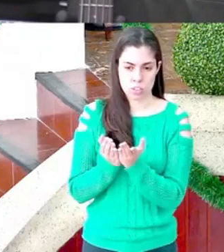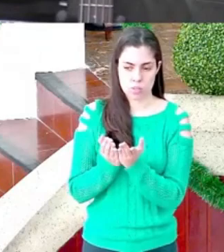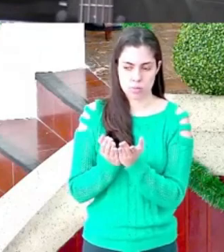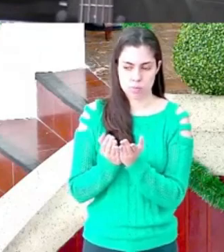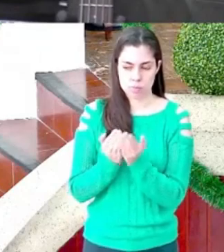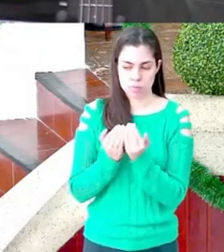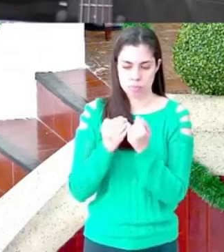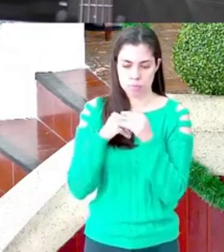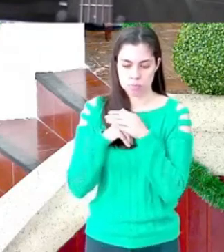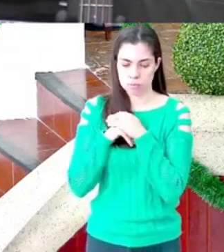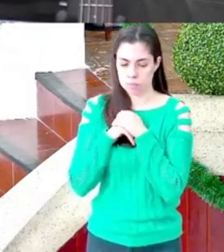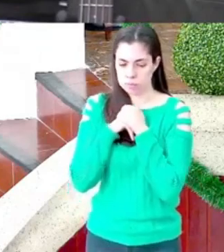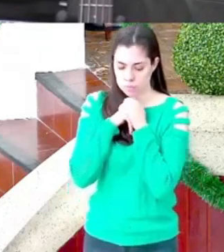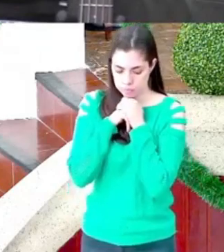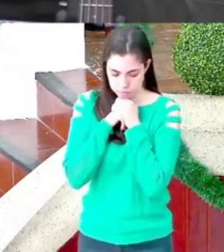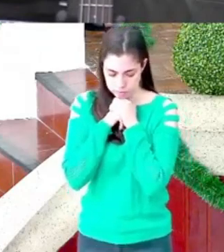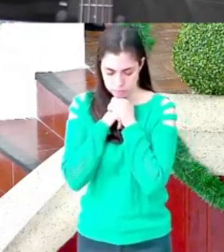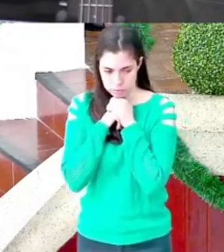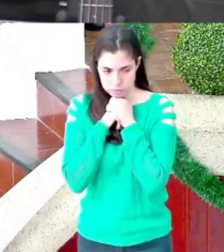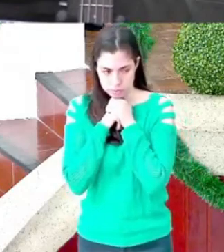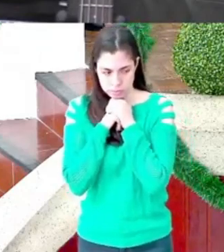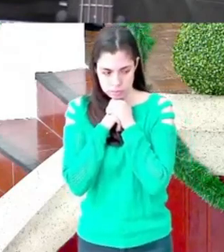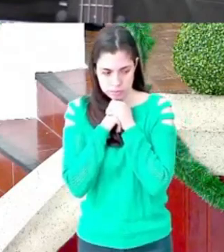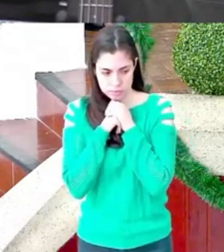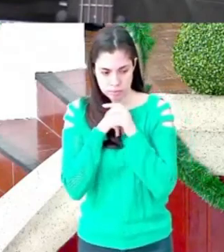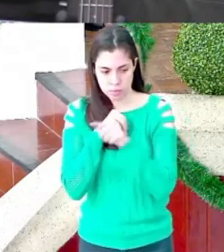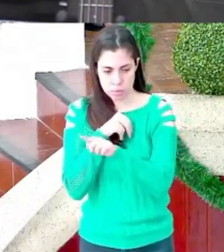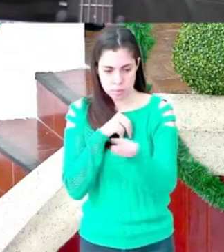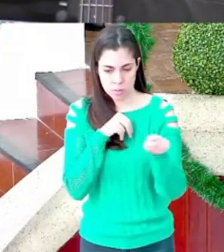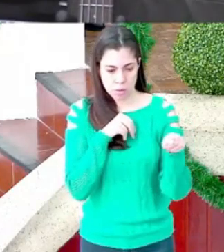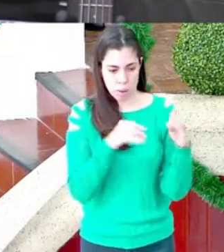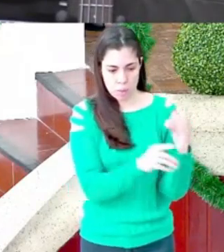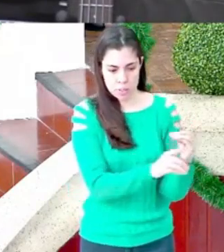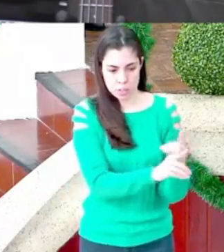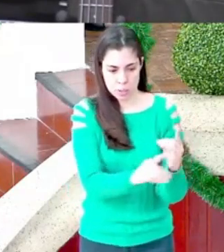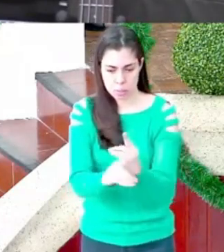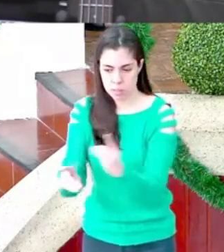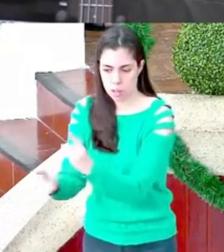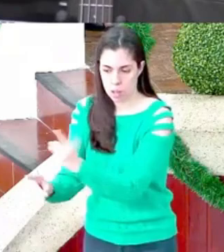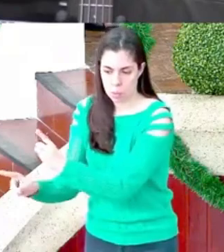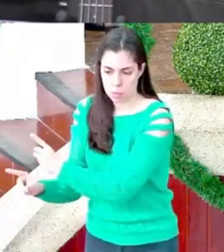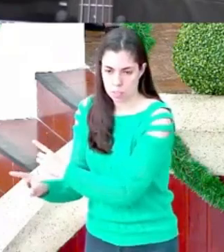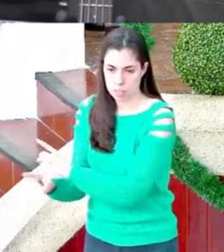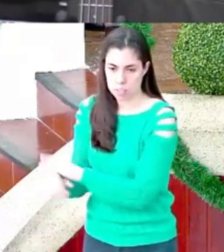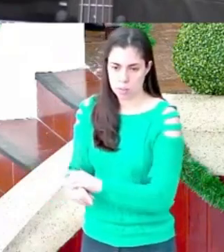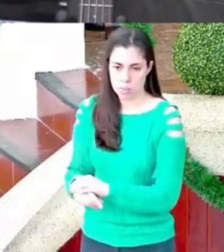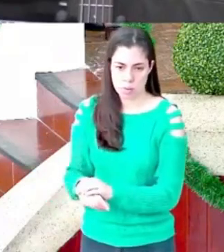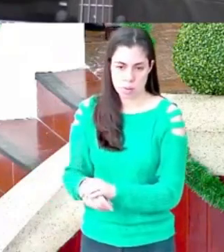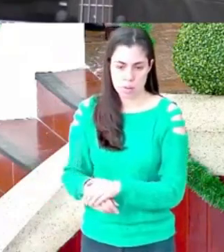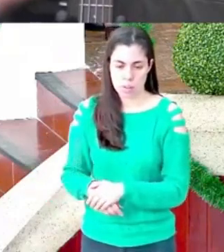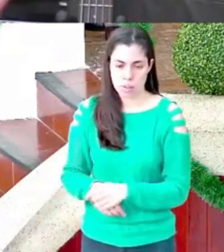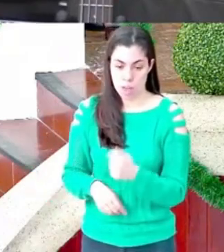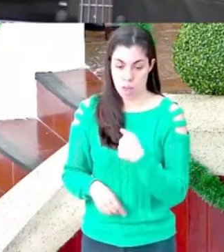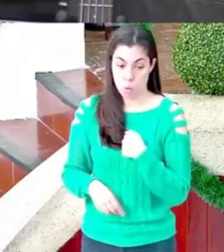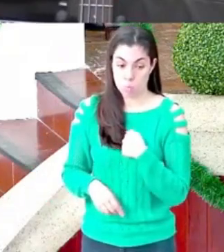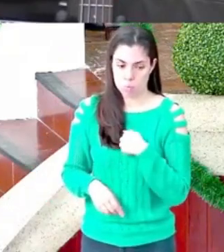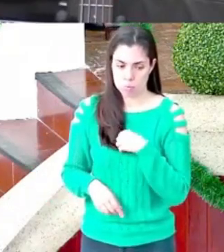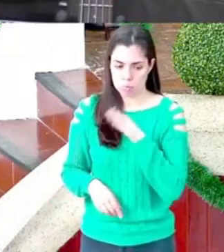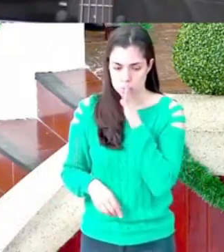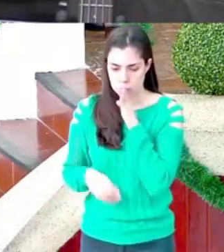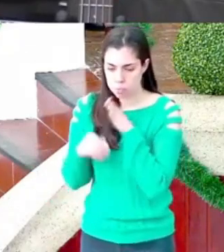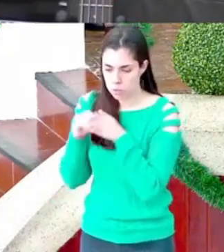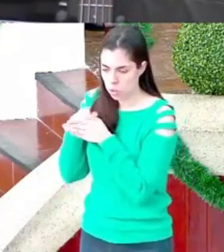Se as perseguições se multiplicam a cada dia, e as pessoas muito claramente e livremente